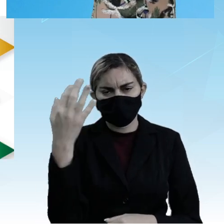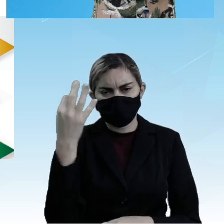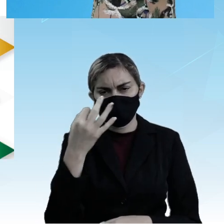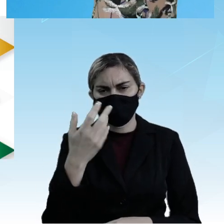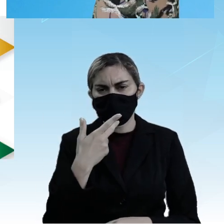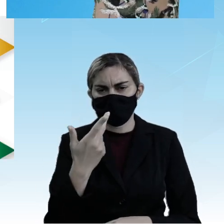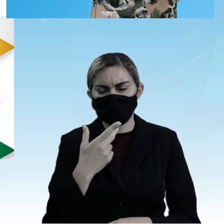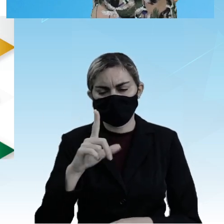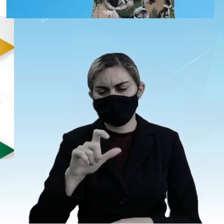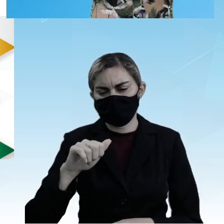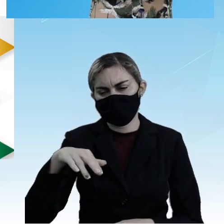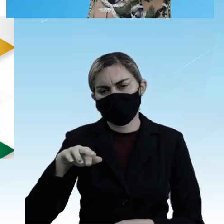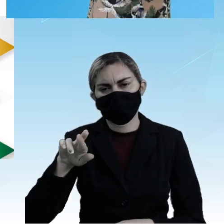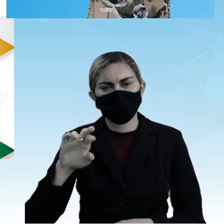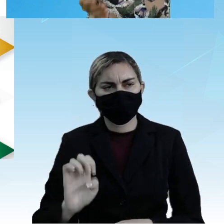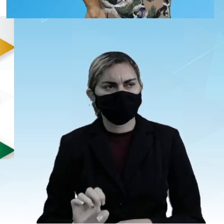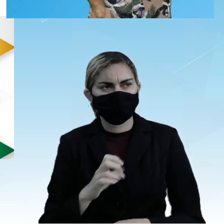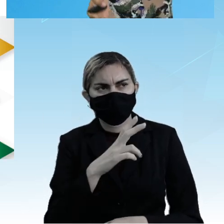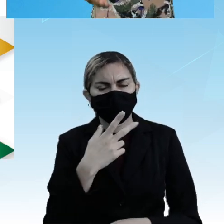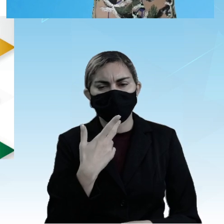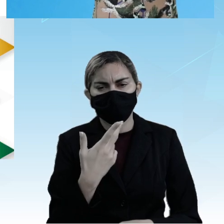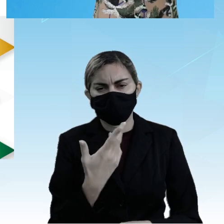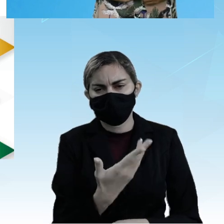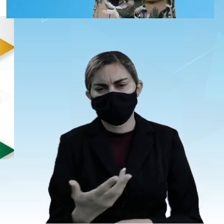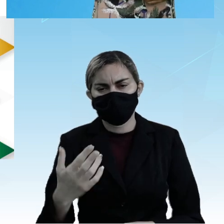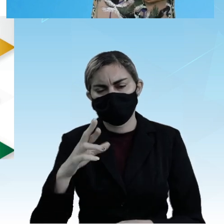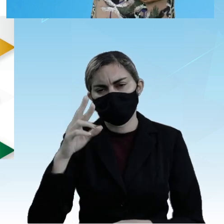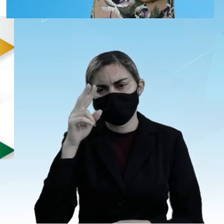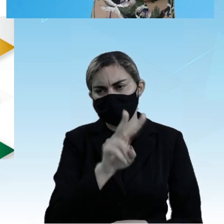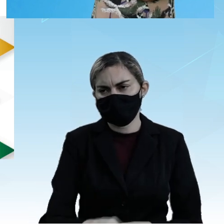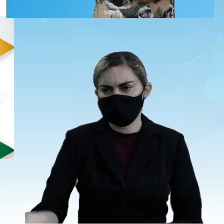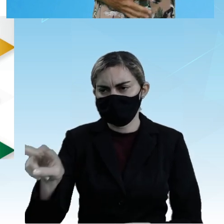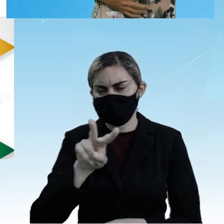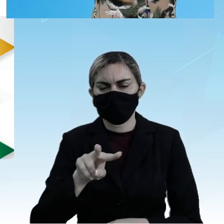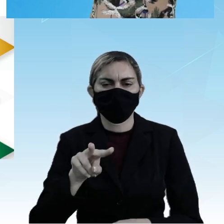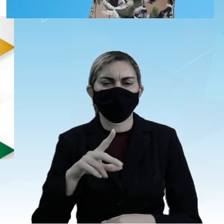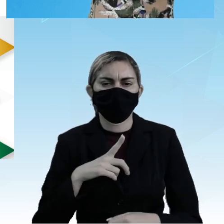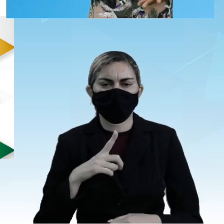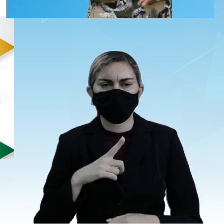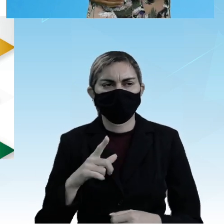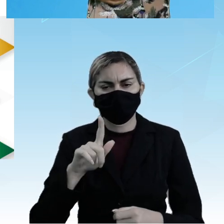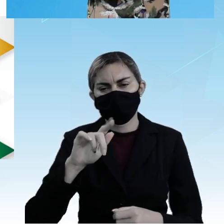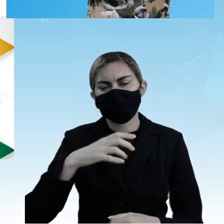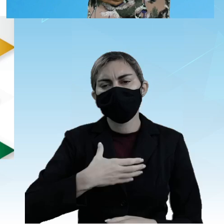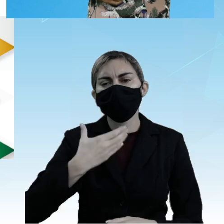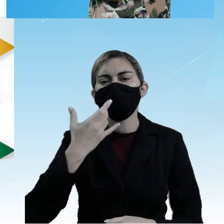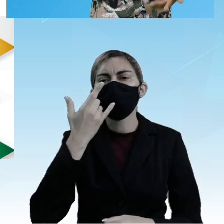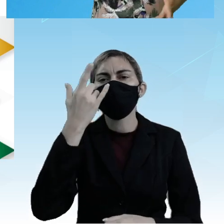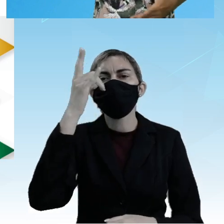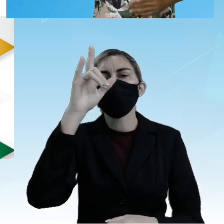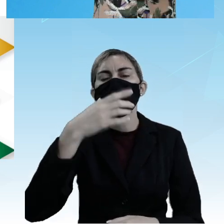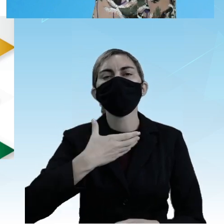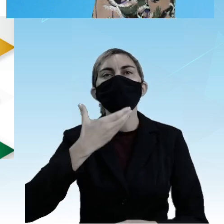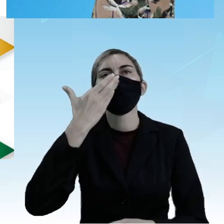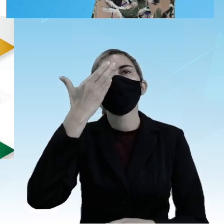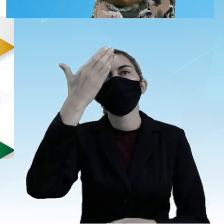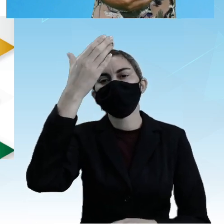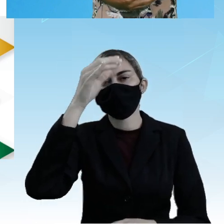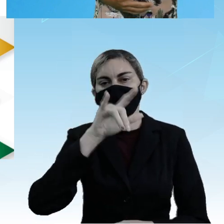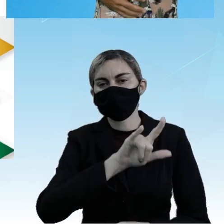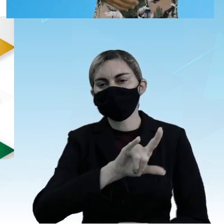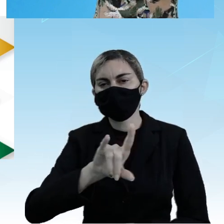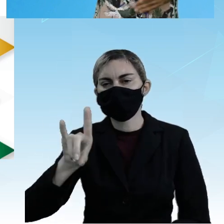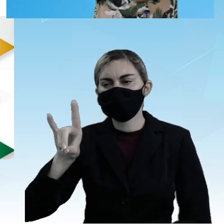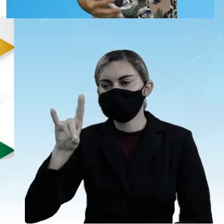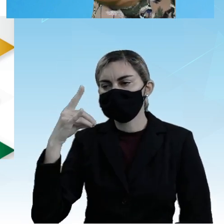falando ali de Lamarck, quando a gente revê essa questão das girafas que estavam ali esticando o